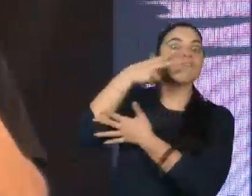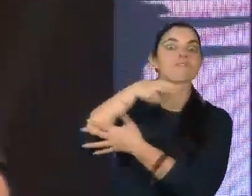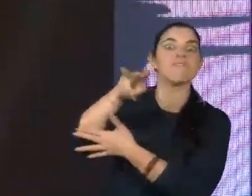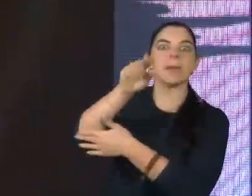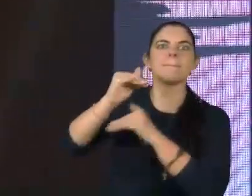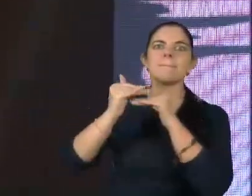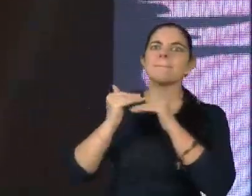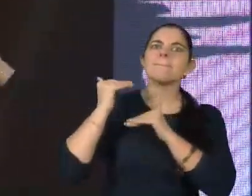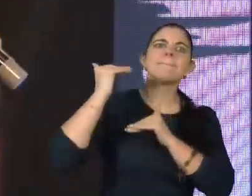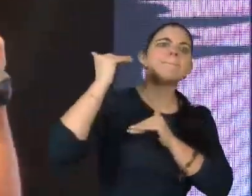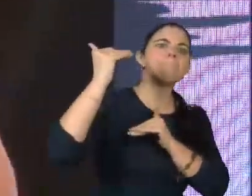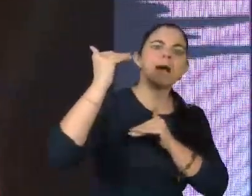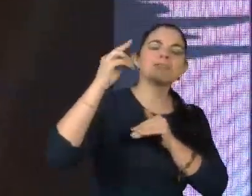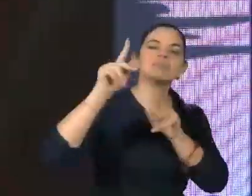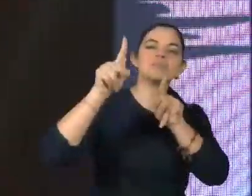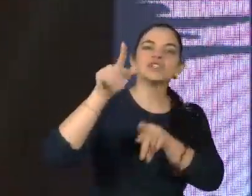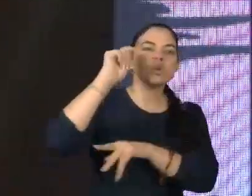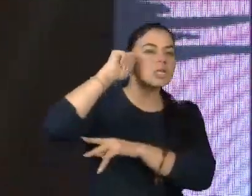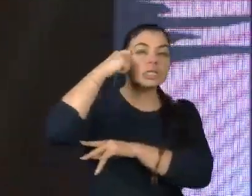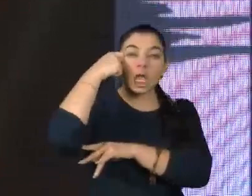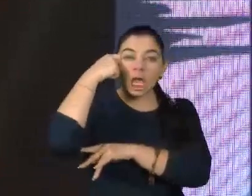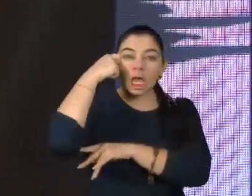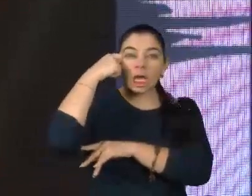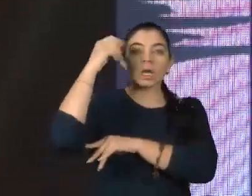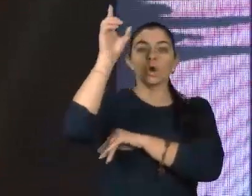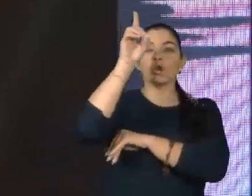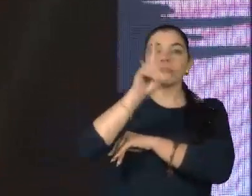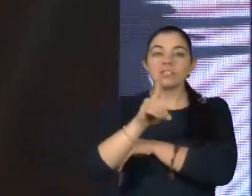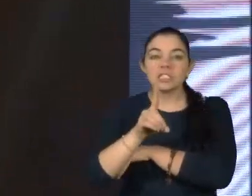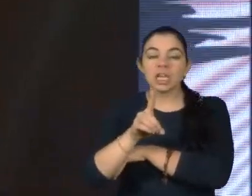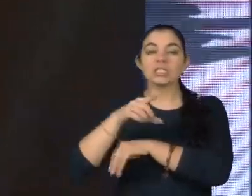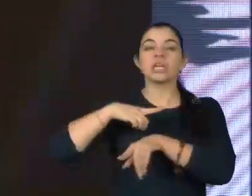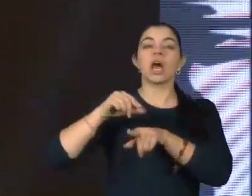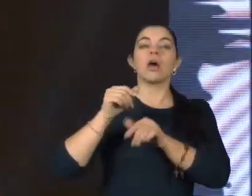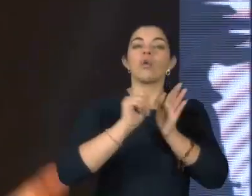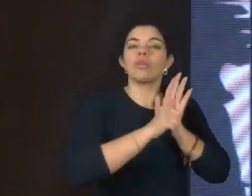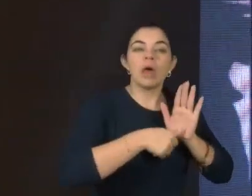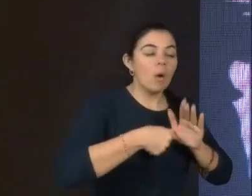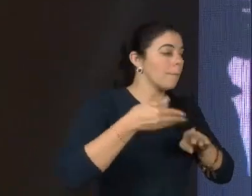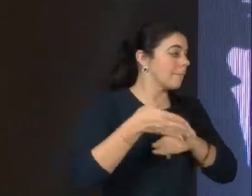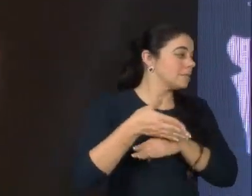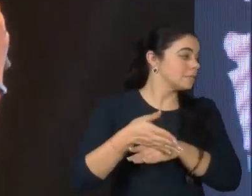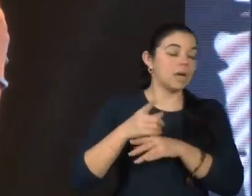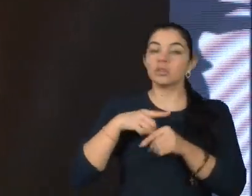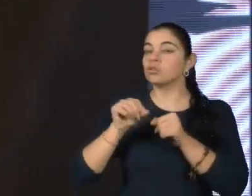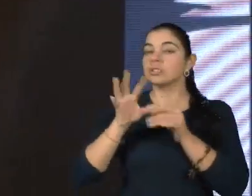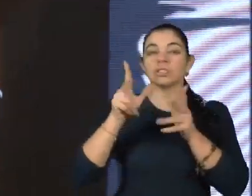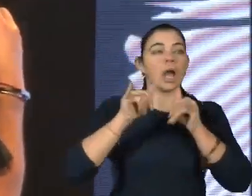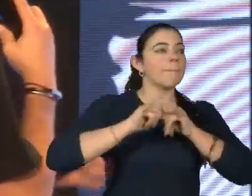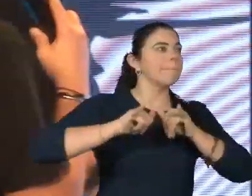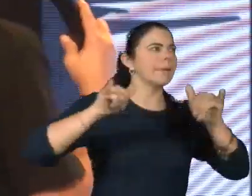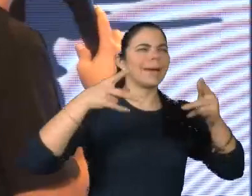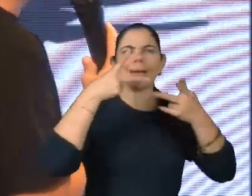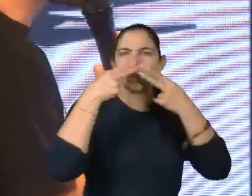partir de agora, pessoas negras com deficiência ou com síndrome de Down participando das mesmas campanhas